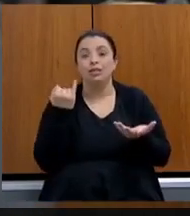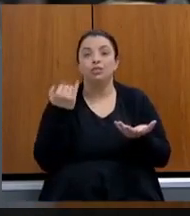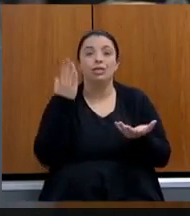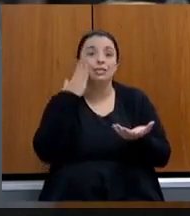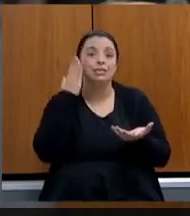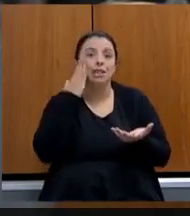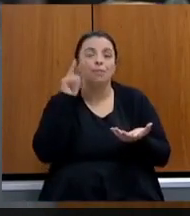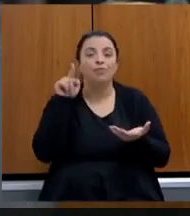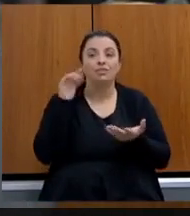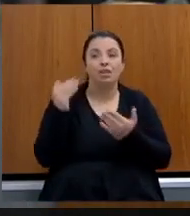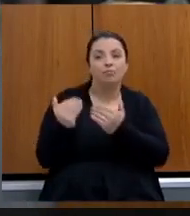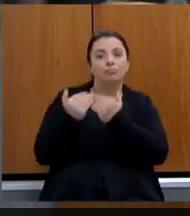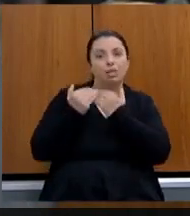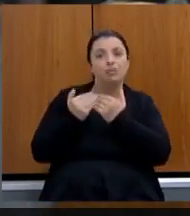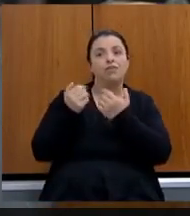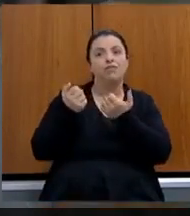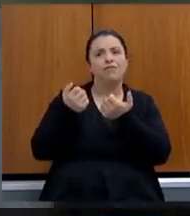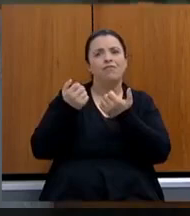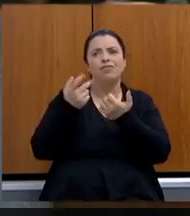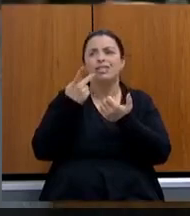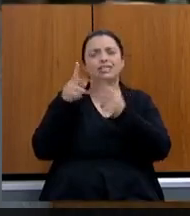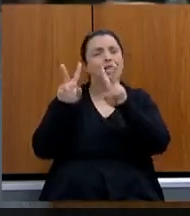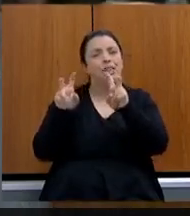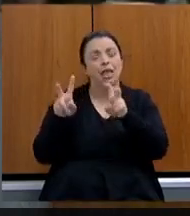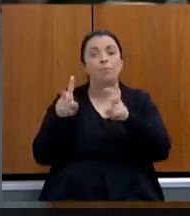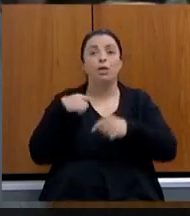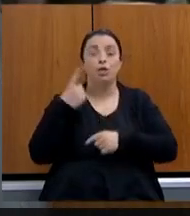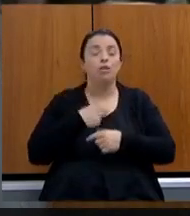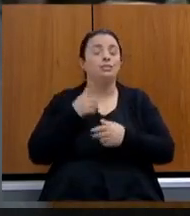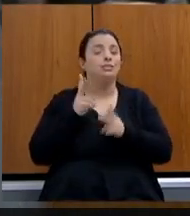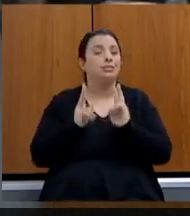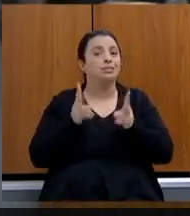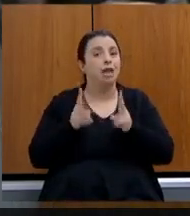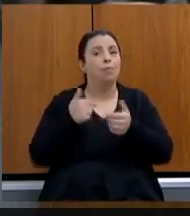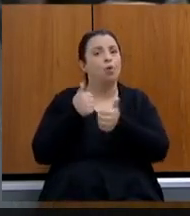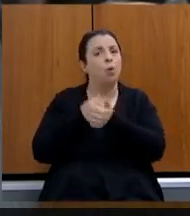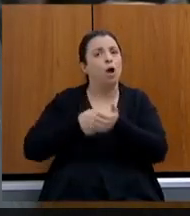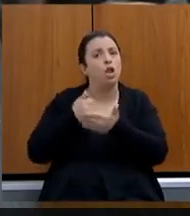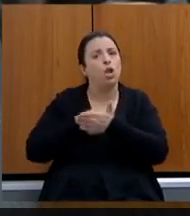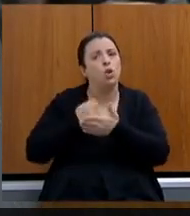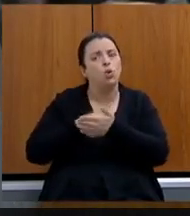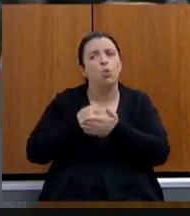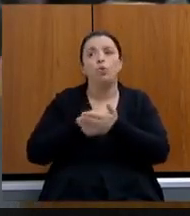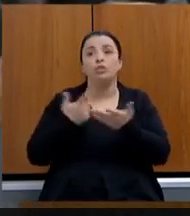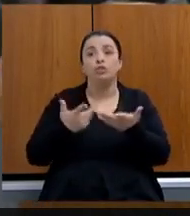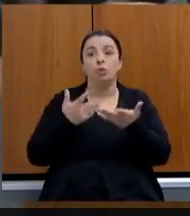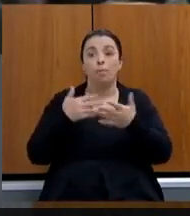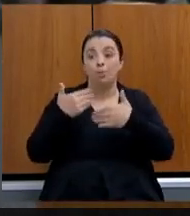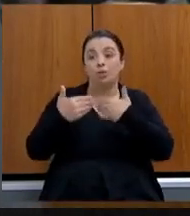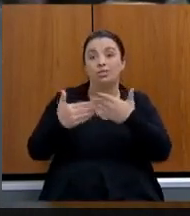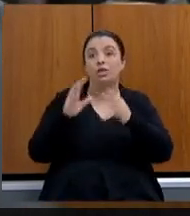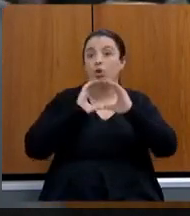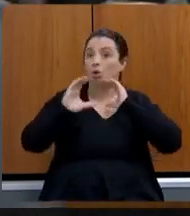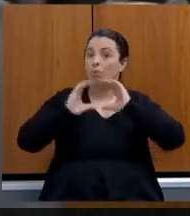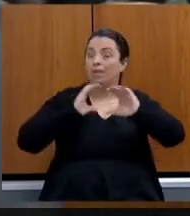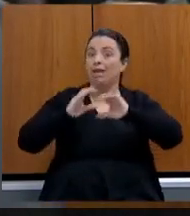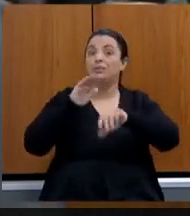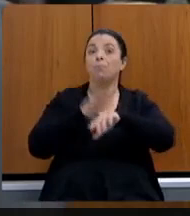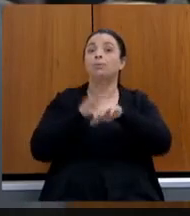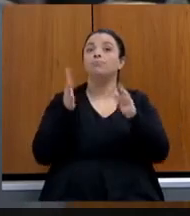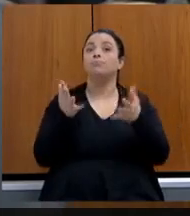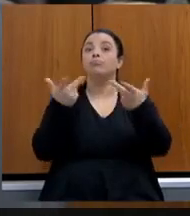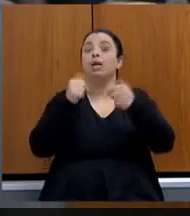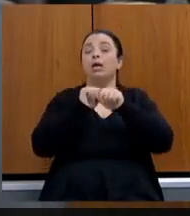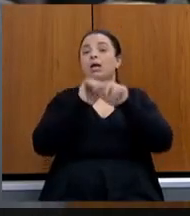você falando desse tema aí a gente está numa luta realmente de cada vez mais melhorar o processo de comunicação certo numa rede em que a gente